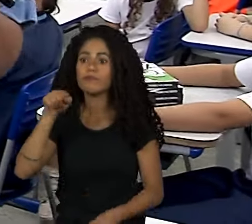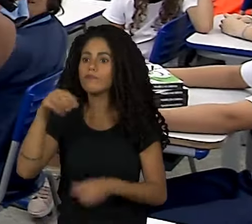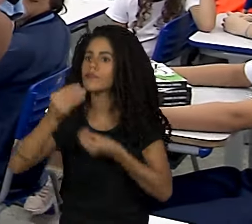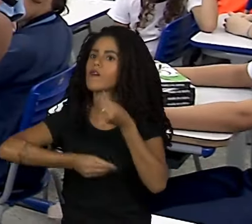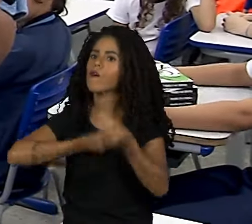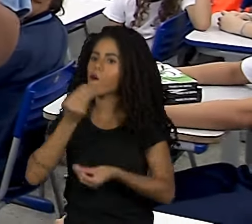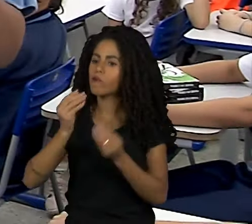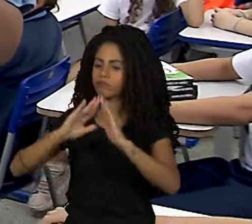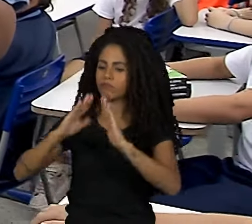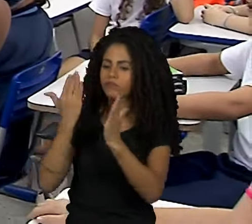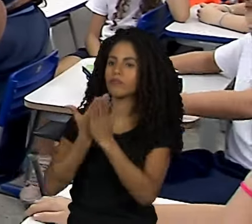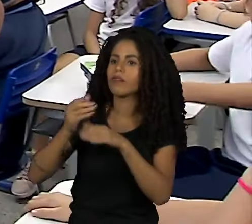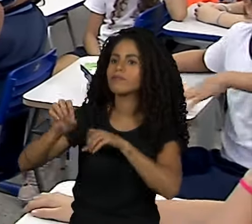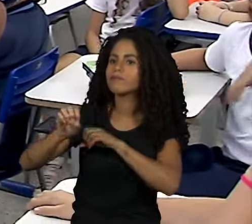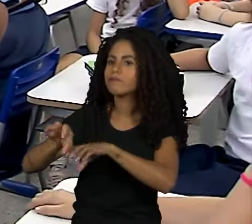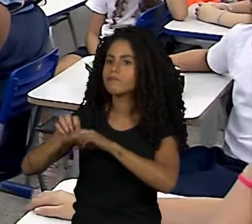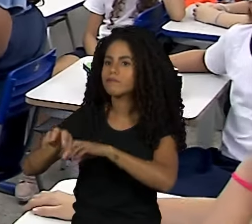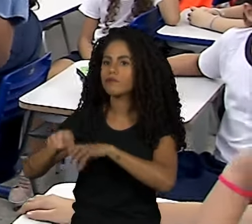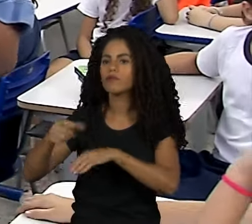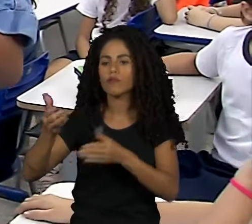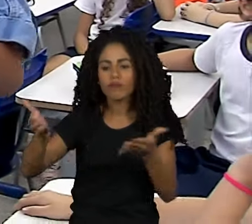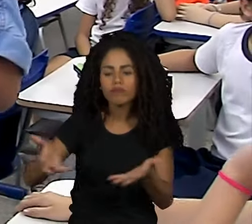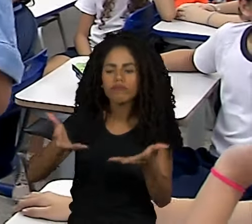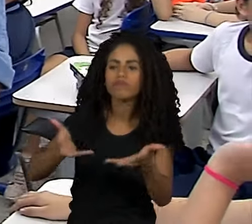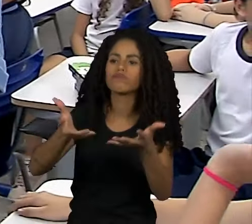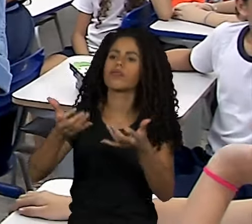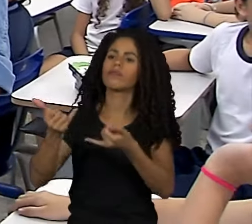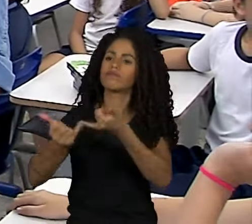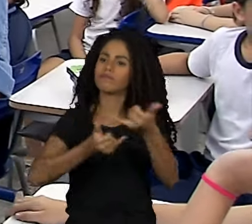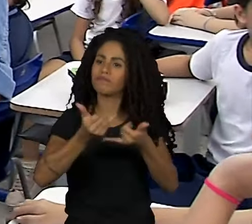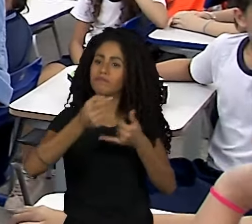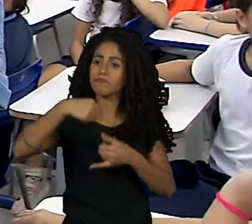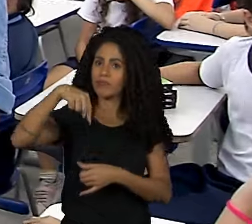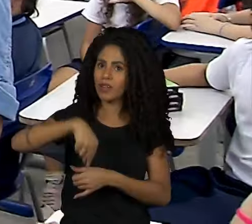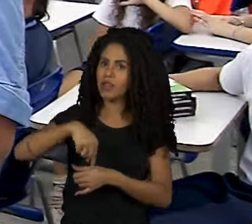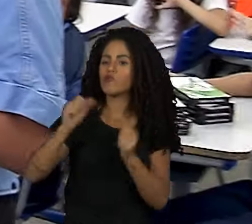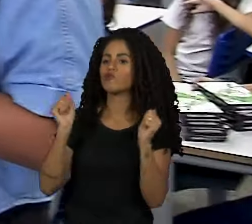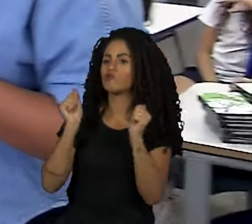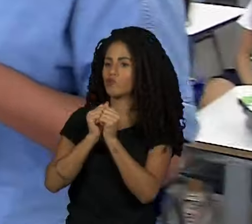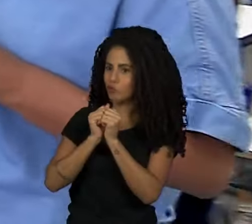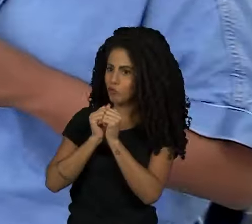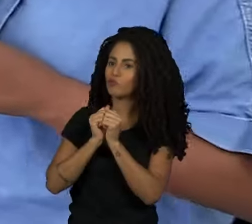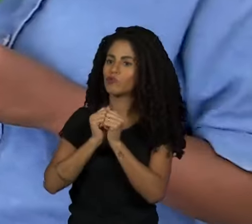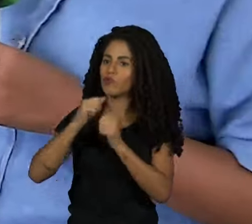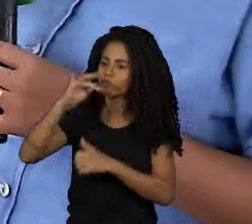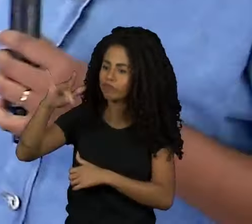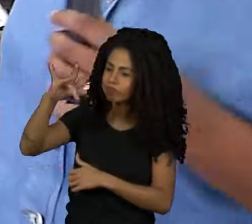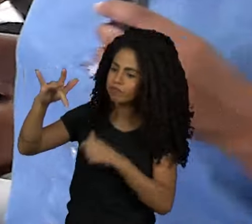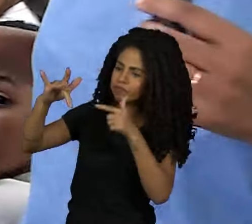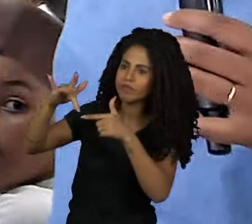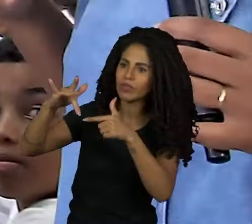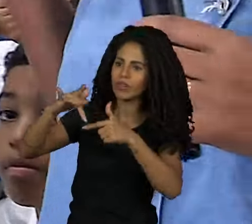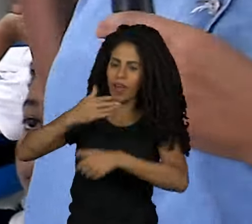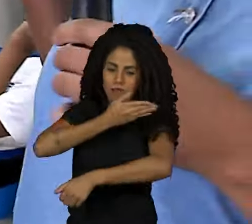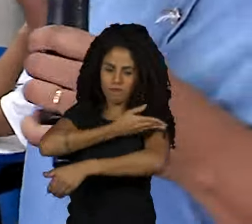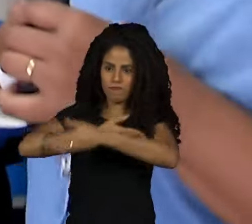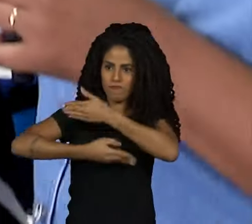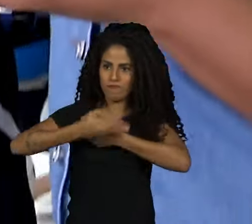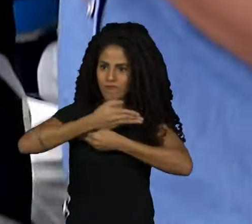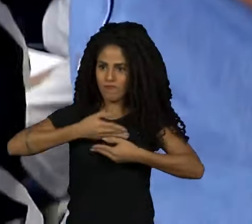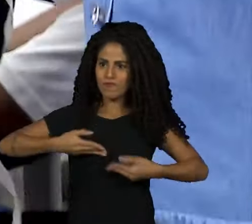mecanismo que a escola encontrou para deixar a atividade um pouco mais lúdica. Estamos aqui do lado do mosquito, até com suas listras